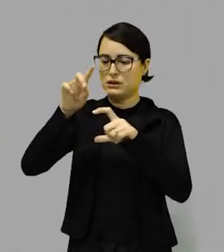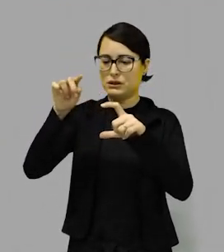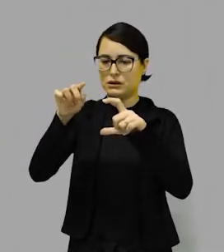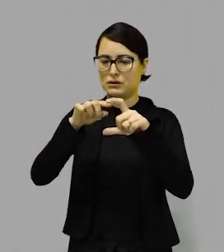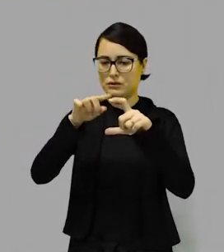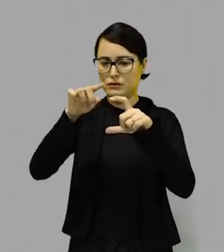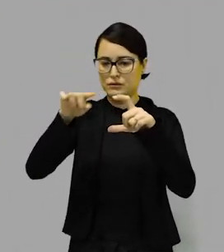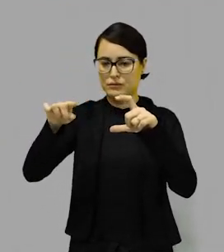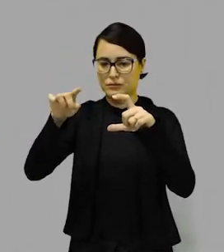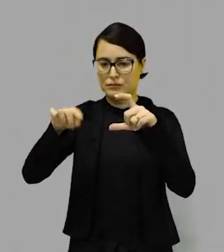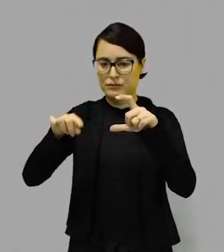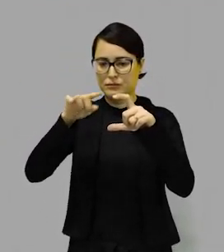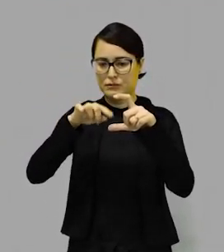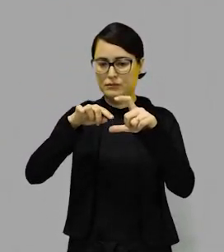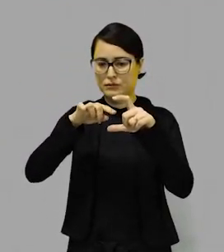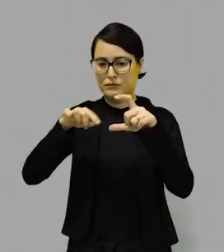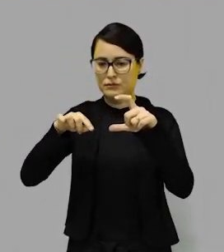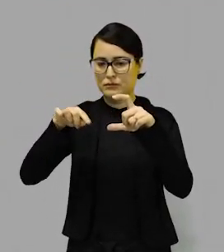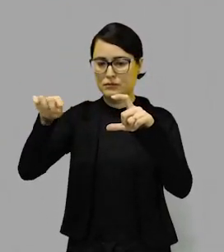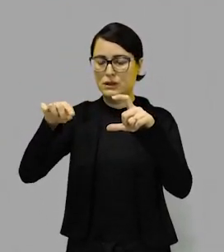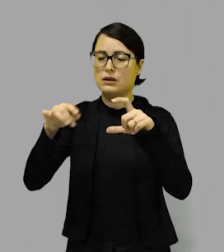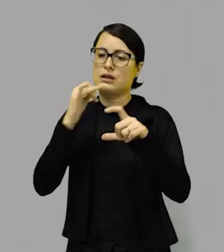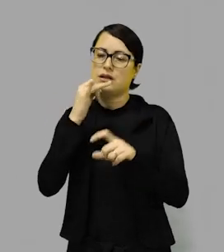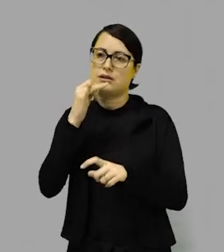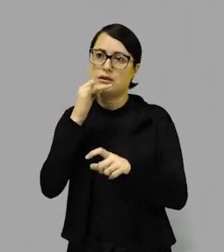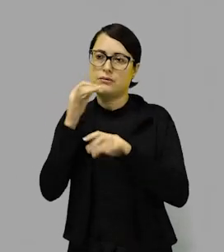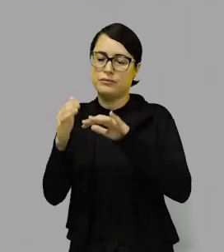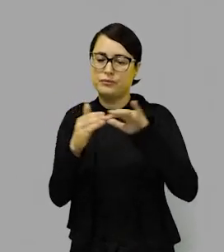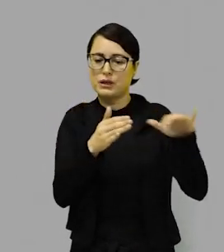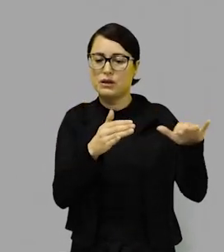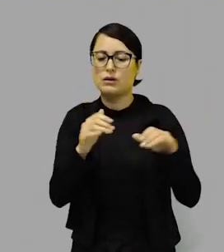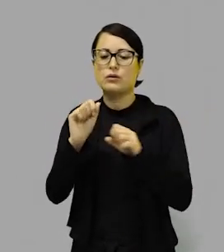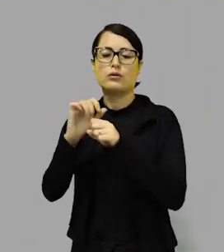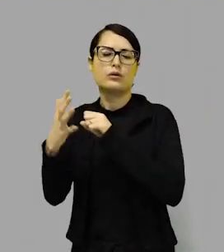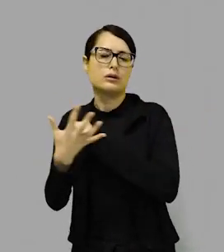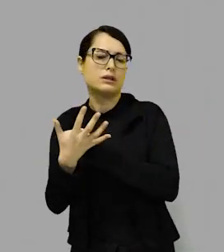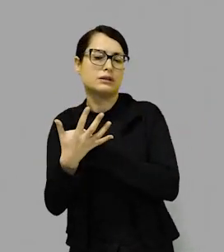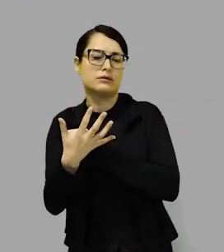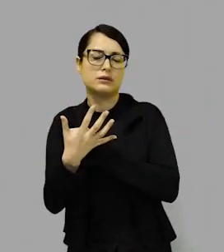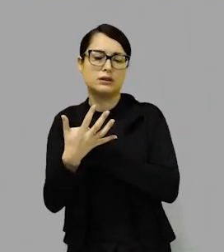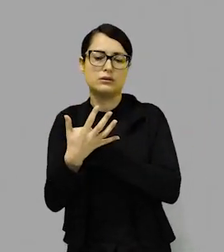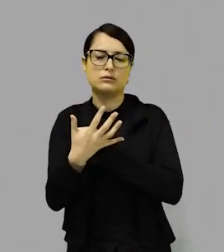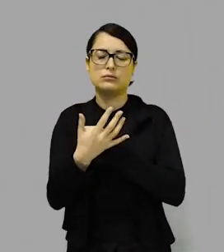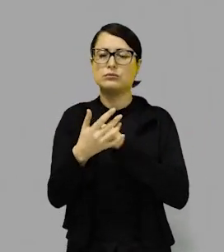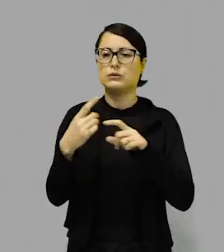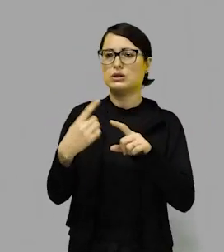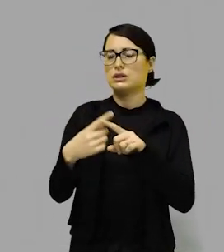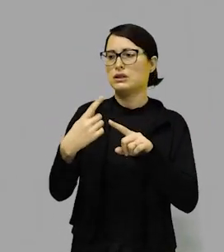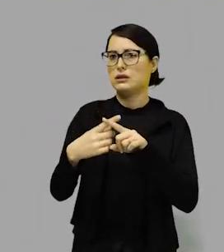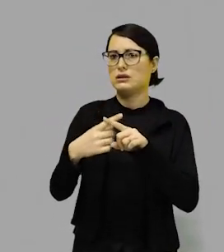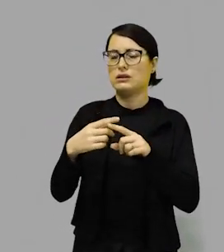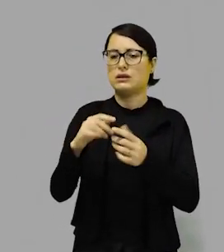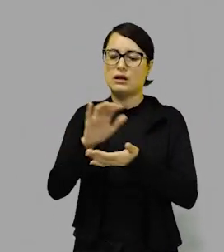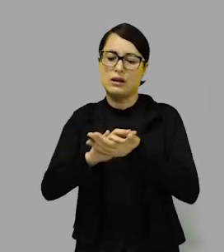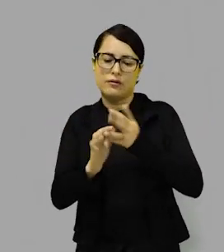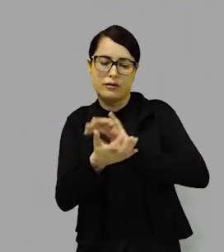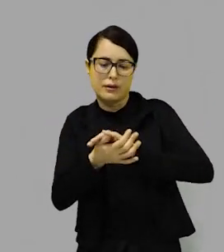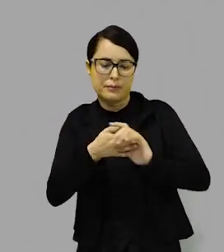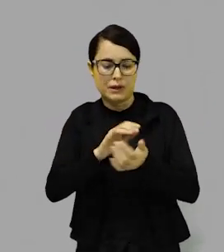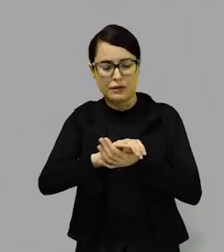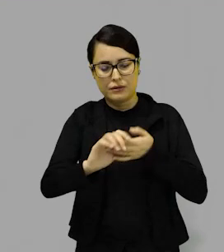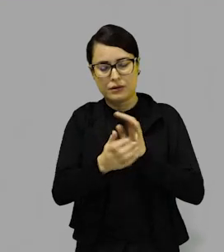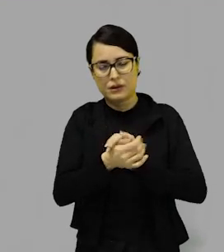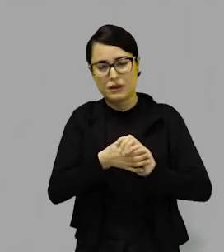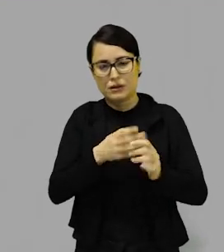capsídeo. No caso do coronavírus, né, por que as pessoas dizem que você tem que lavar sempre as